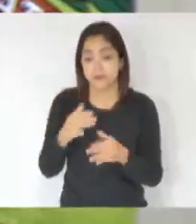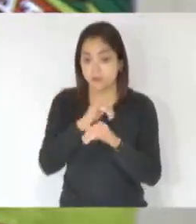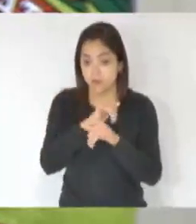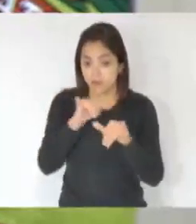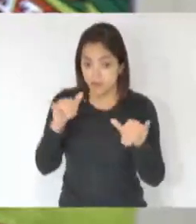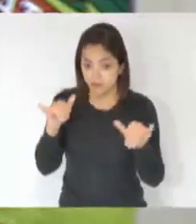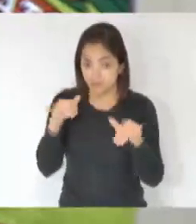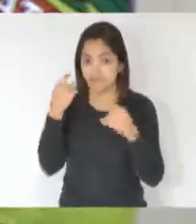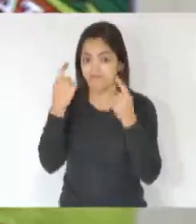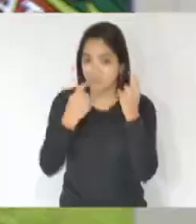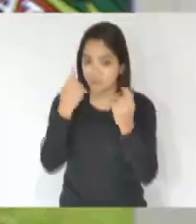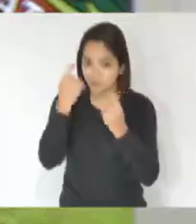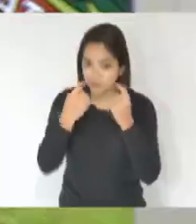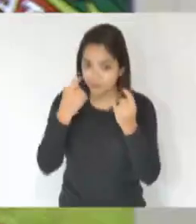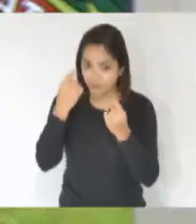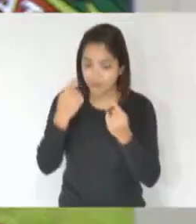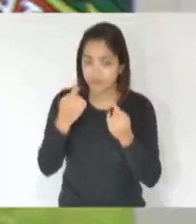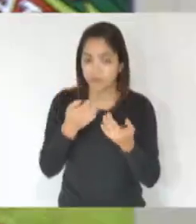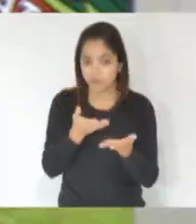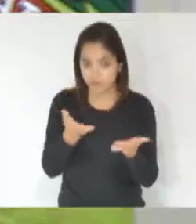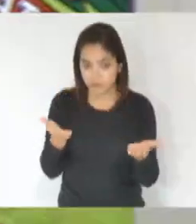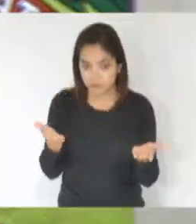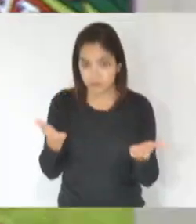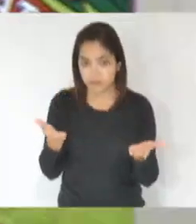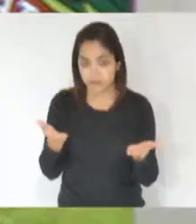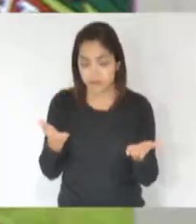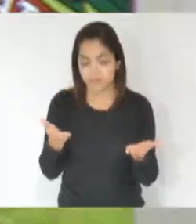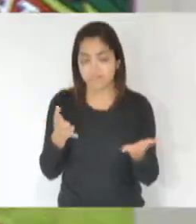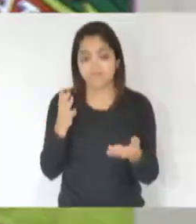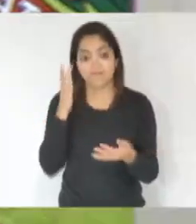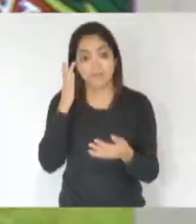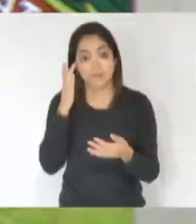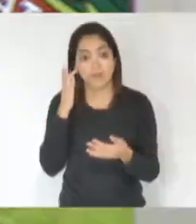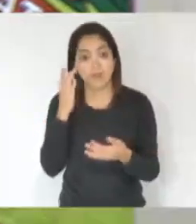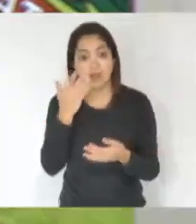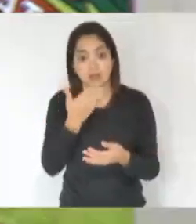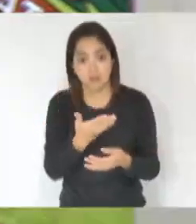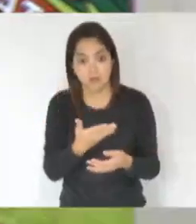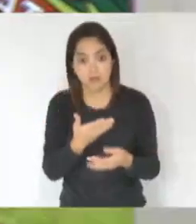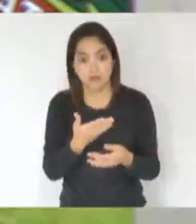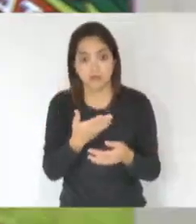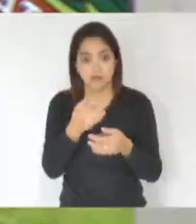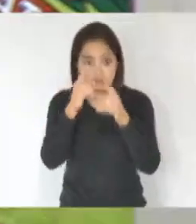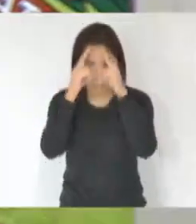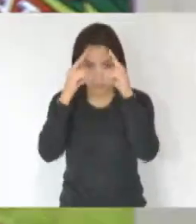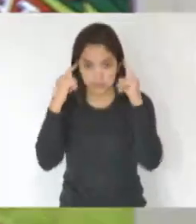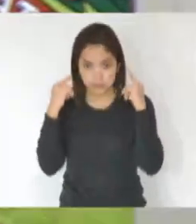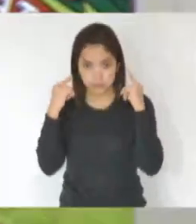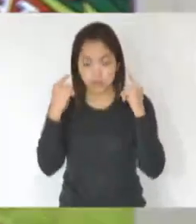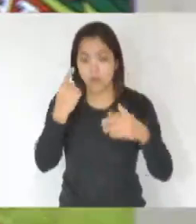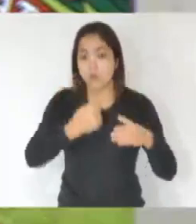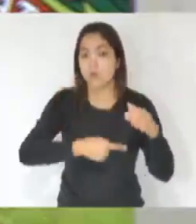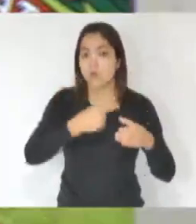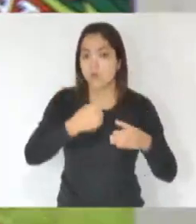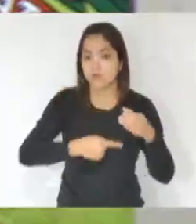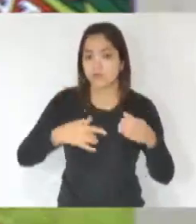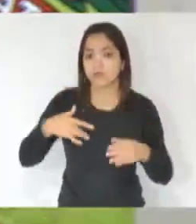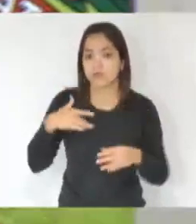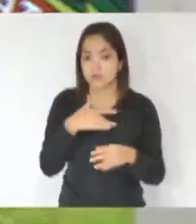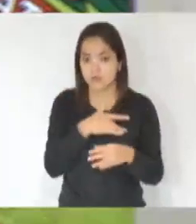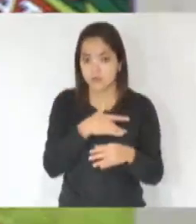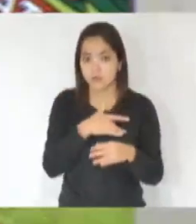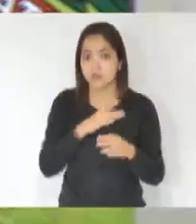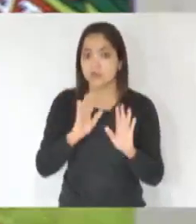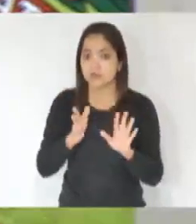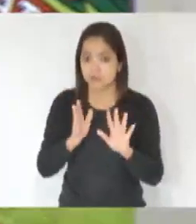preocupante para compartilhar com os senhores, que eu acho que o deputado Sareta, que é o nosso presidente da Comissão de Saúde, já deve estar